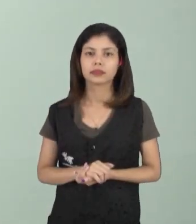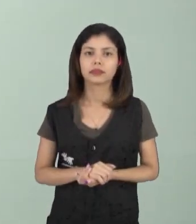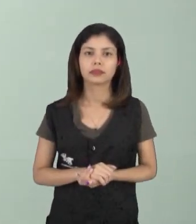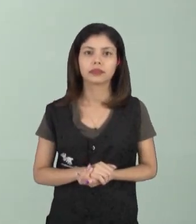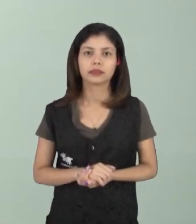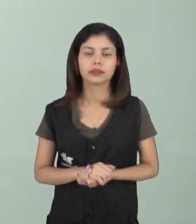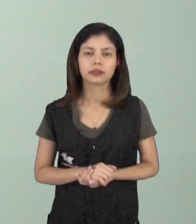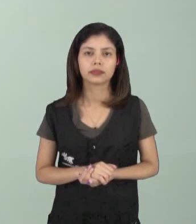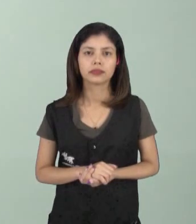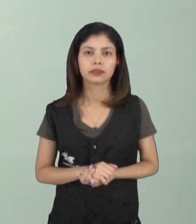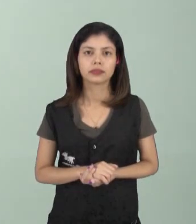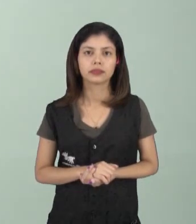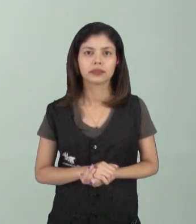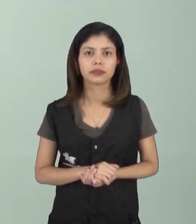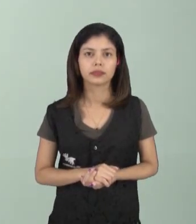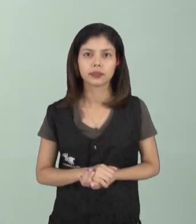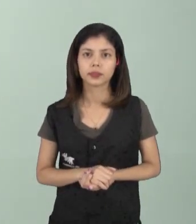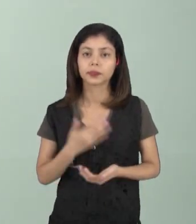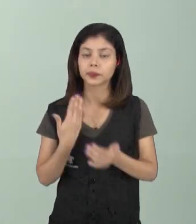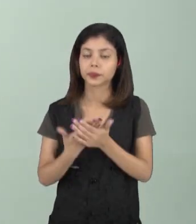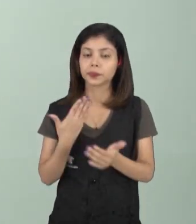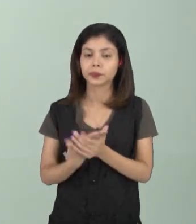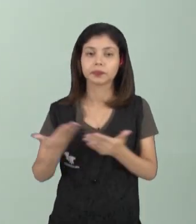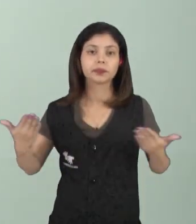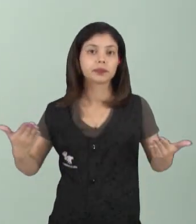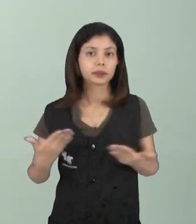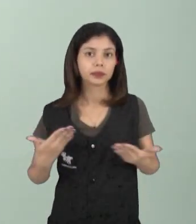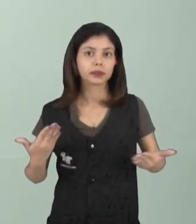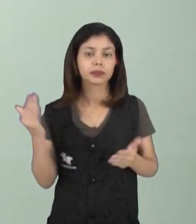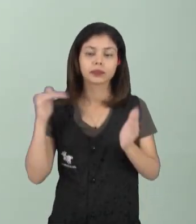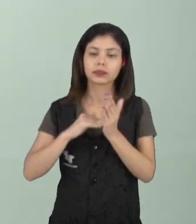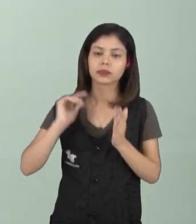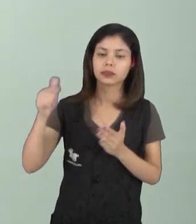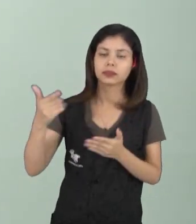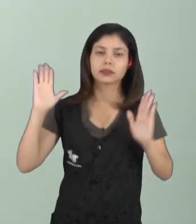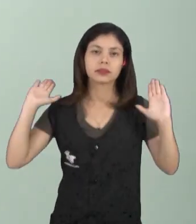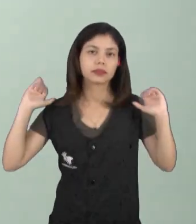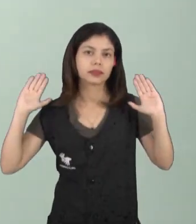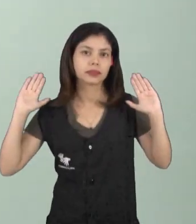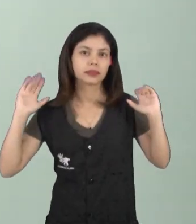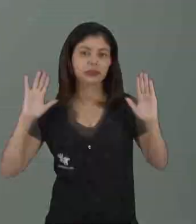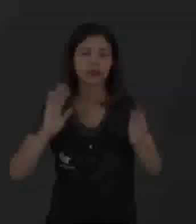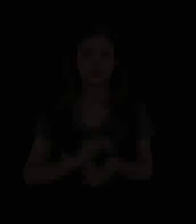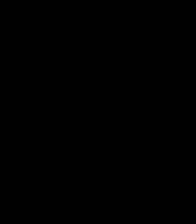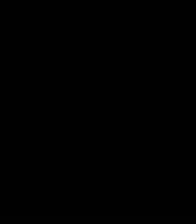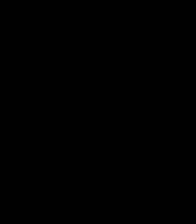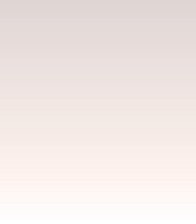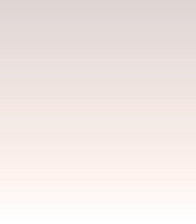Então, pessoal, essa foi a aula de hoje. Até a próxima, tá bom?